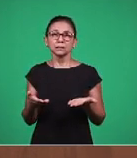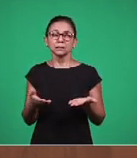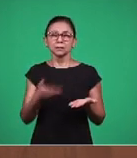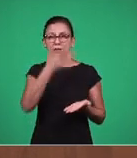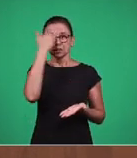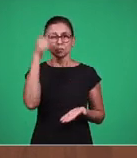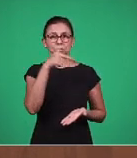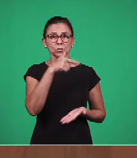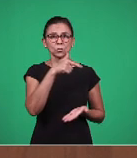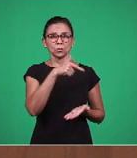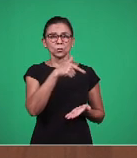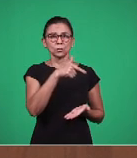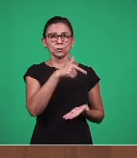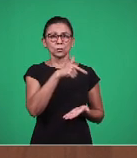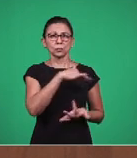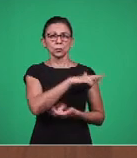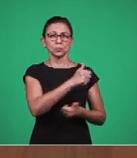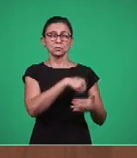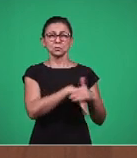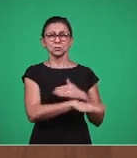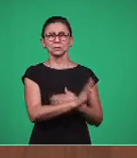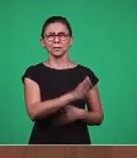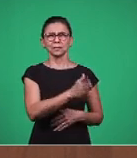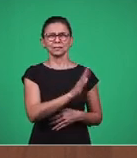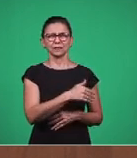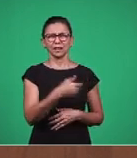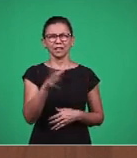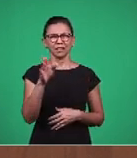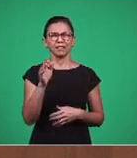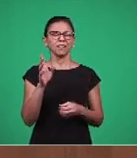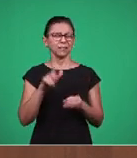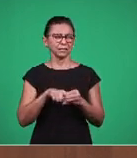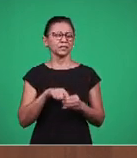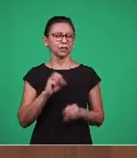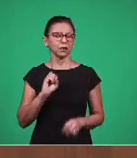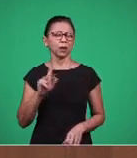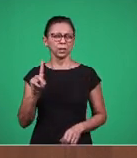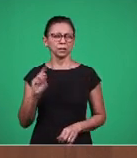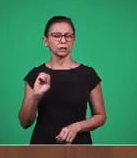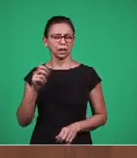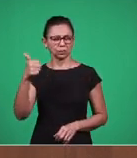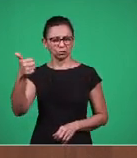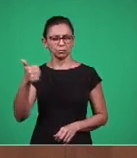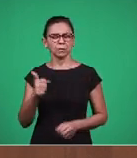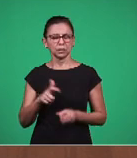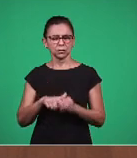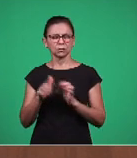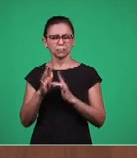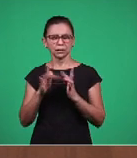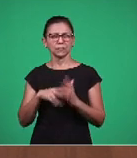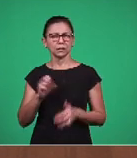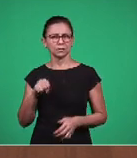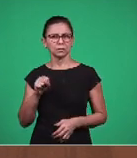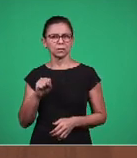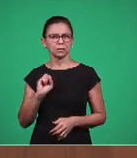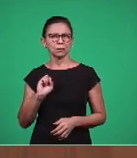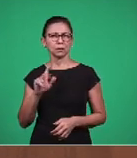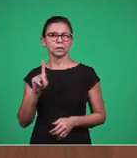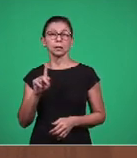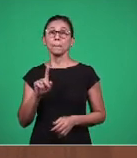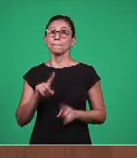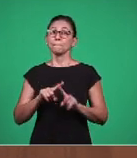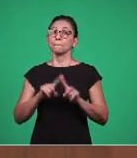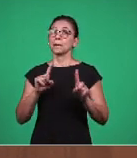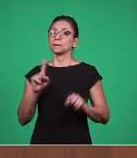isso. Uma historinha aqui, uma pregaçãozinha ali, tá ótimo, é isso mesmo. Agora, nós não, nós estamos com